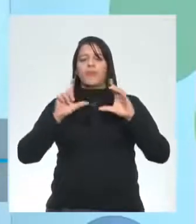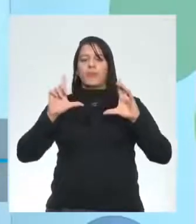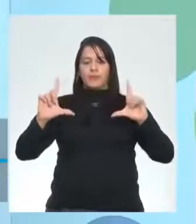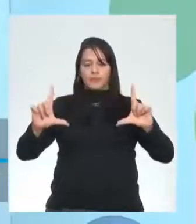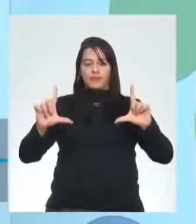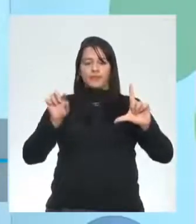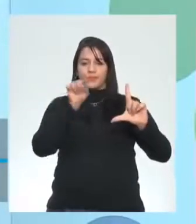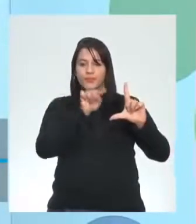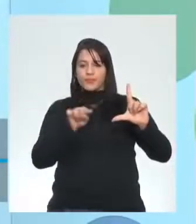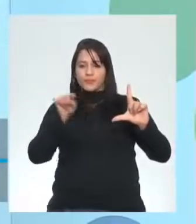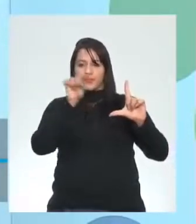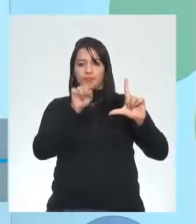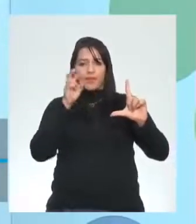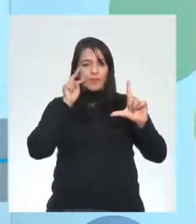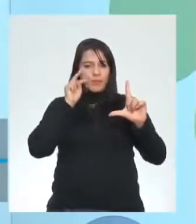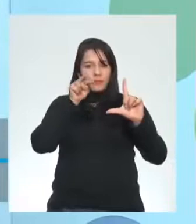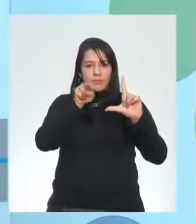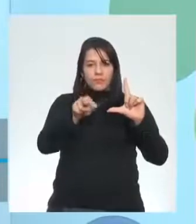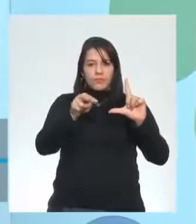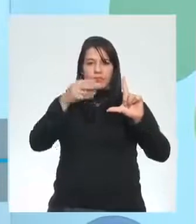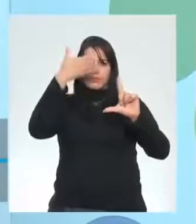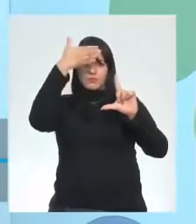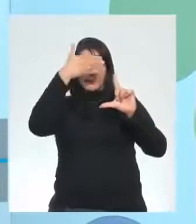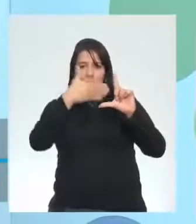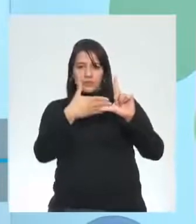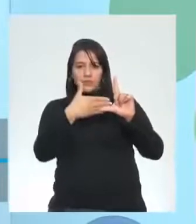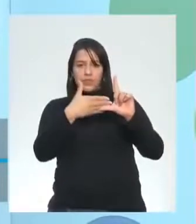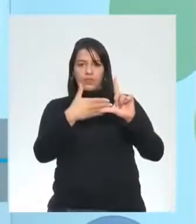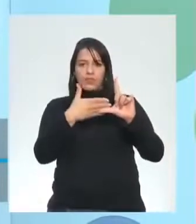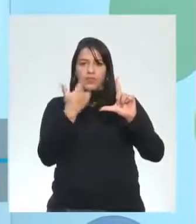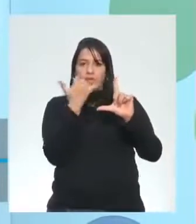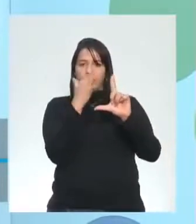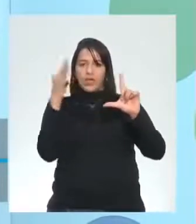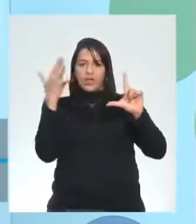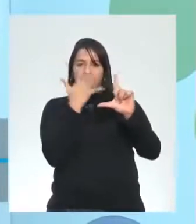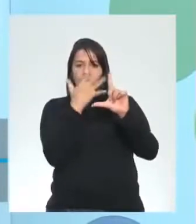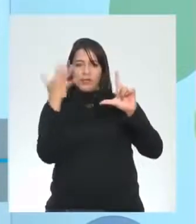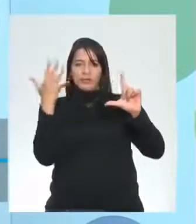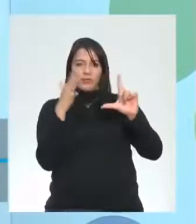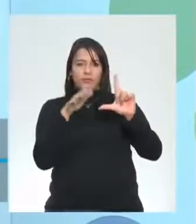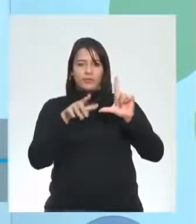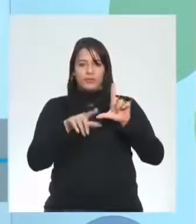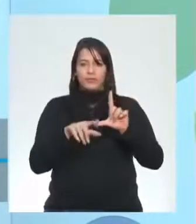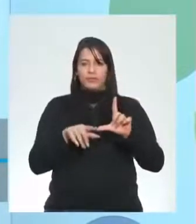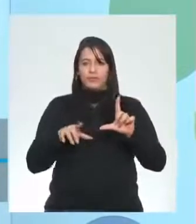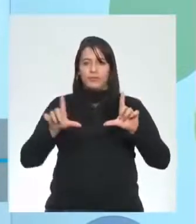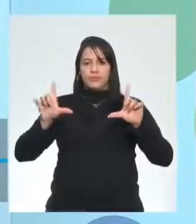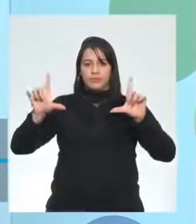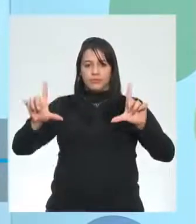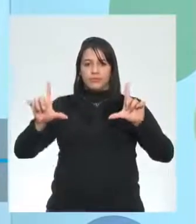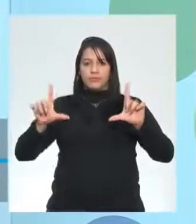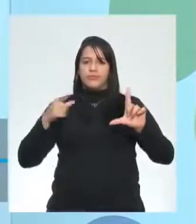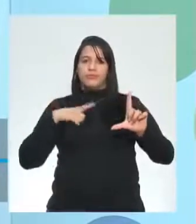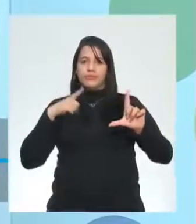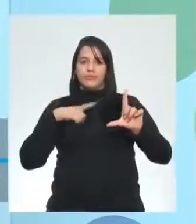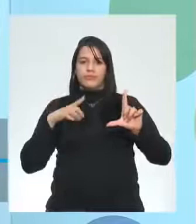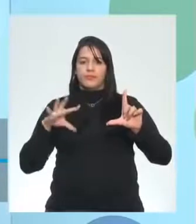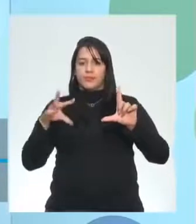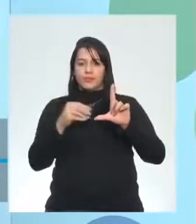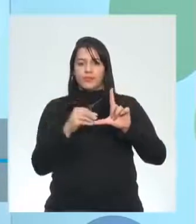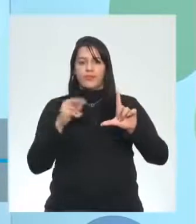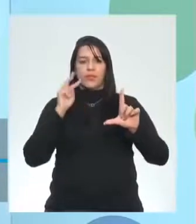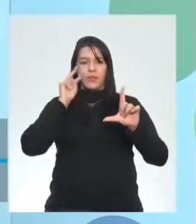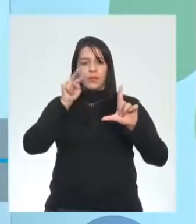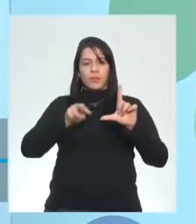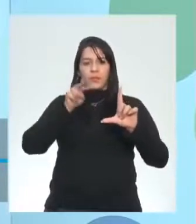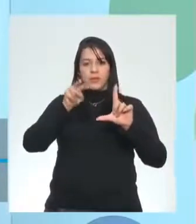para visualizar a imagem, né? Coloca lá no fundo um papel ali, aquele papel que telefone ou aquele papel que pode visualizar a